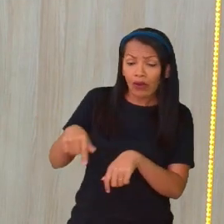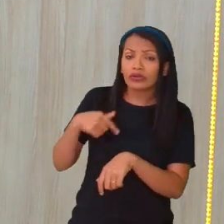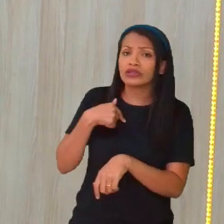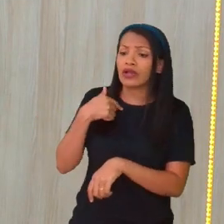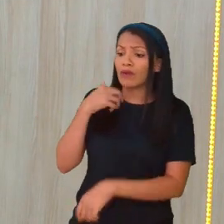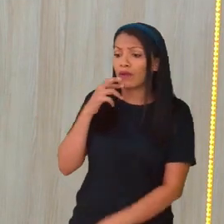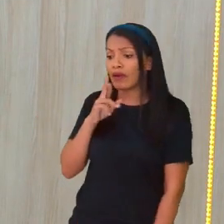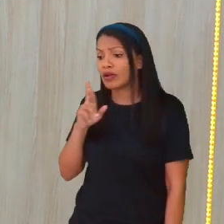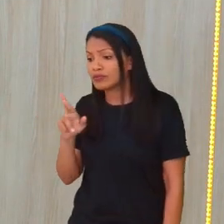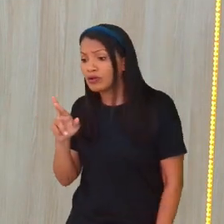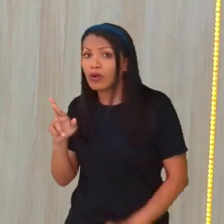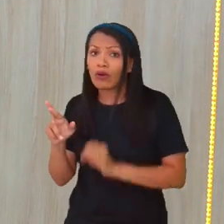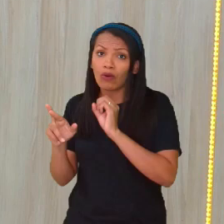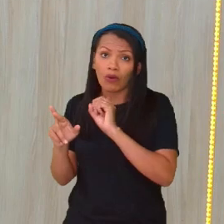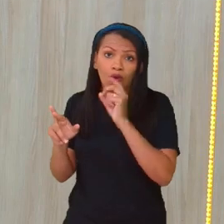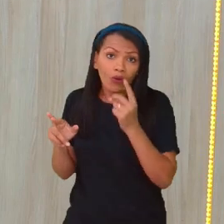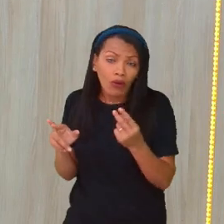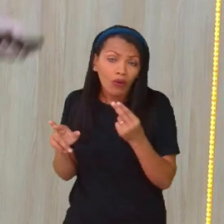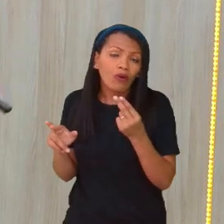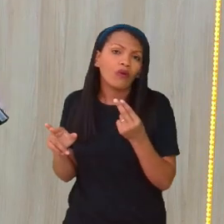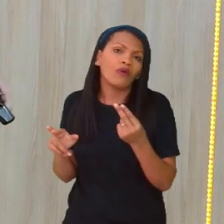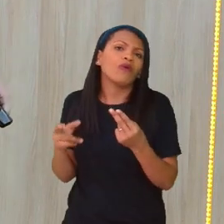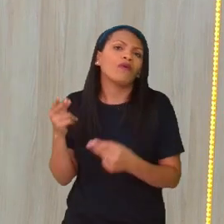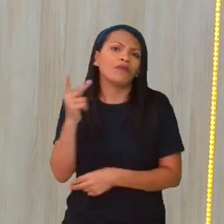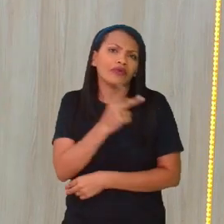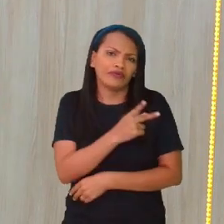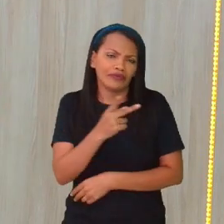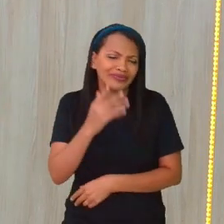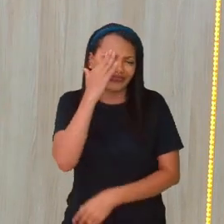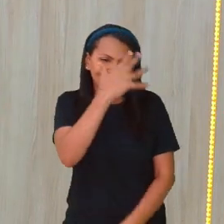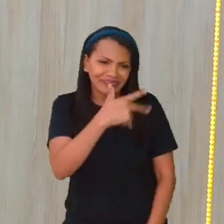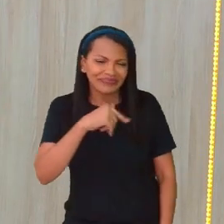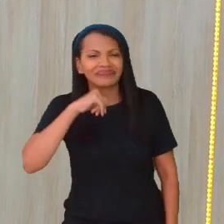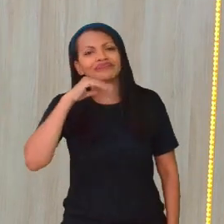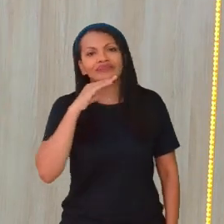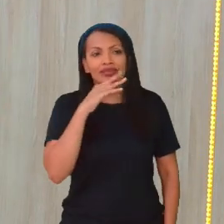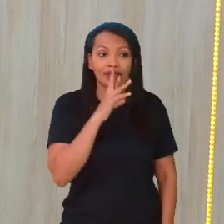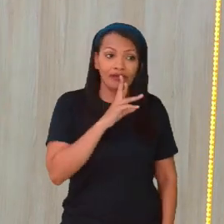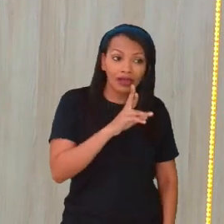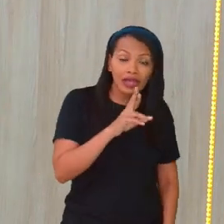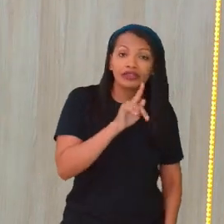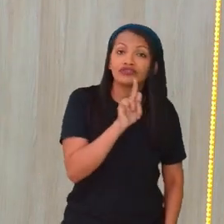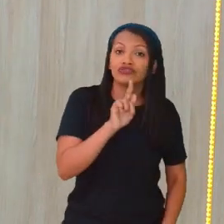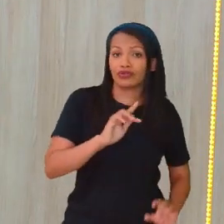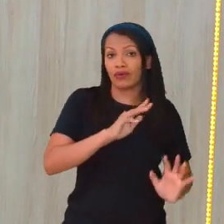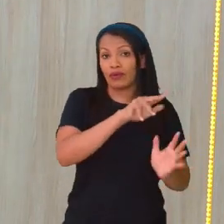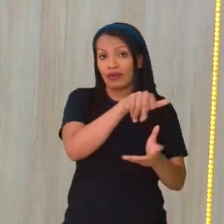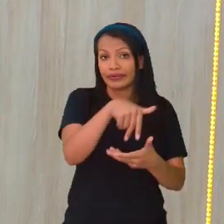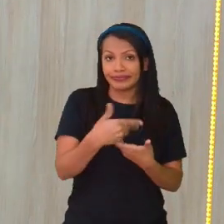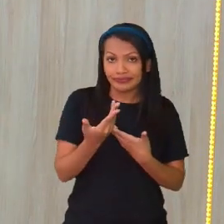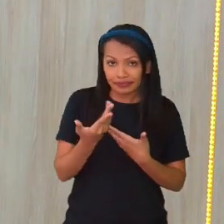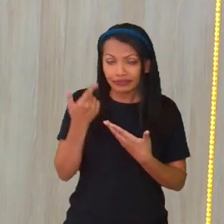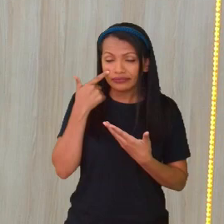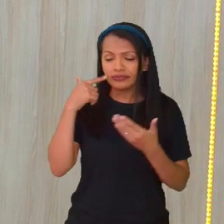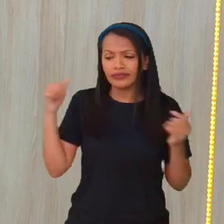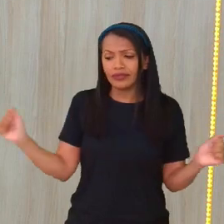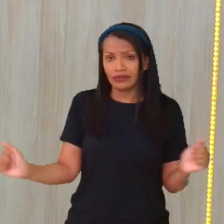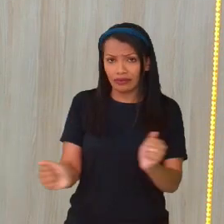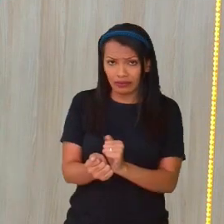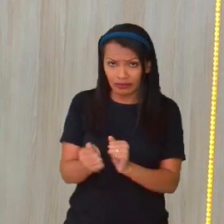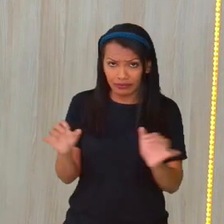uma resposta matemática, como pode ser o professor Gilson dando uma resposta de geografia, e está tudo